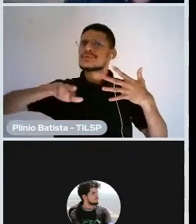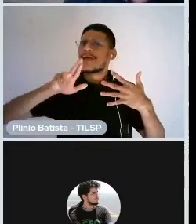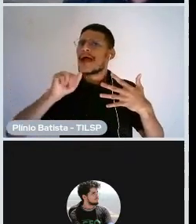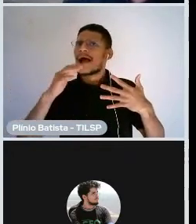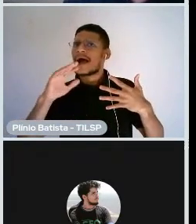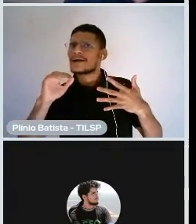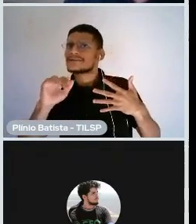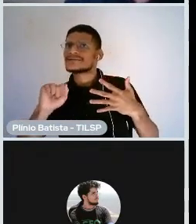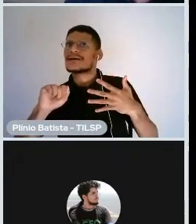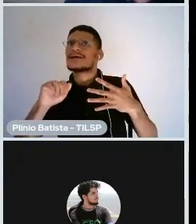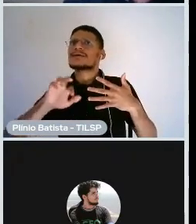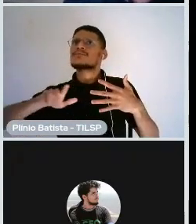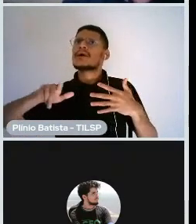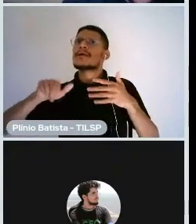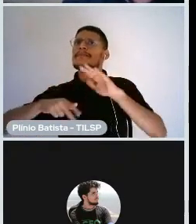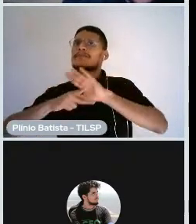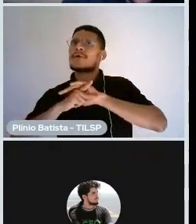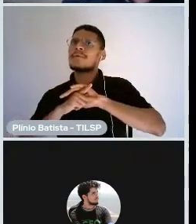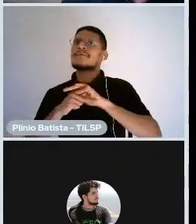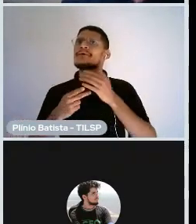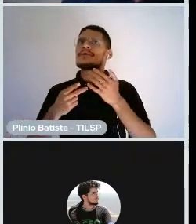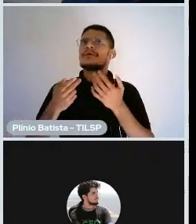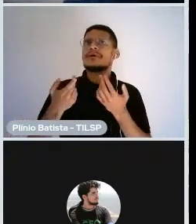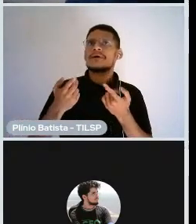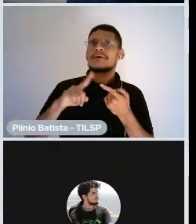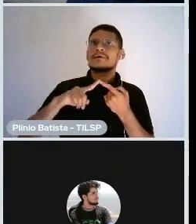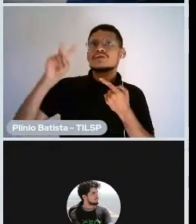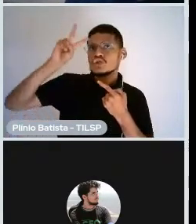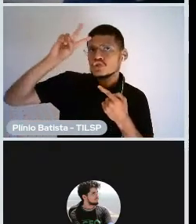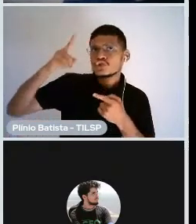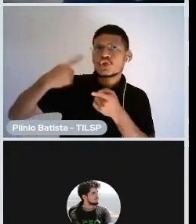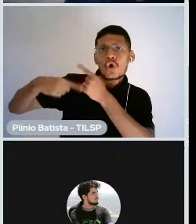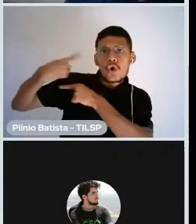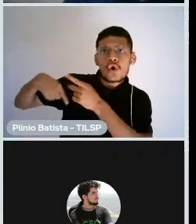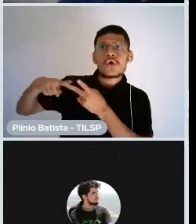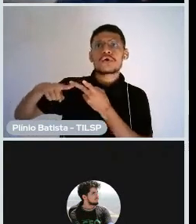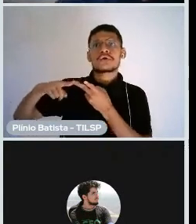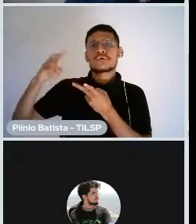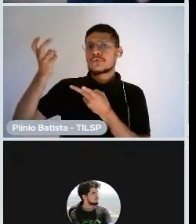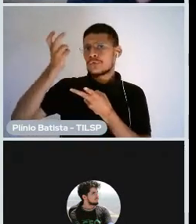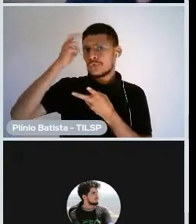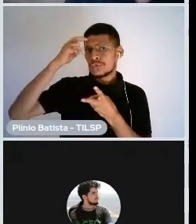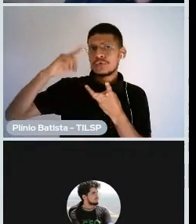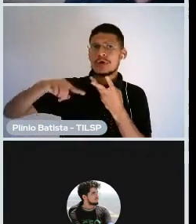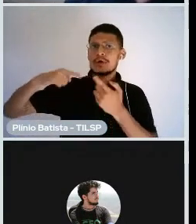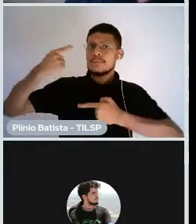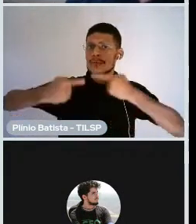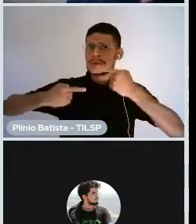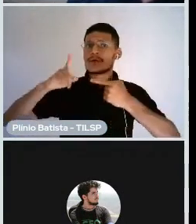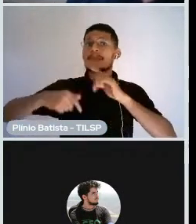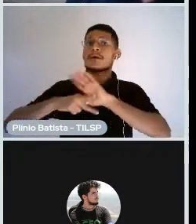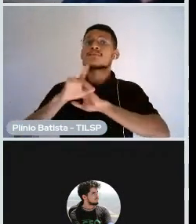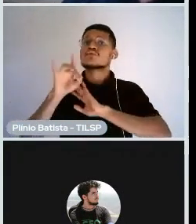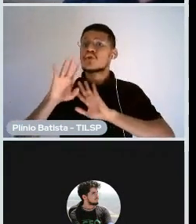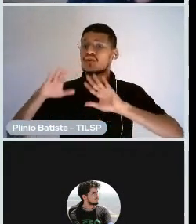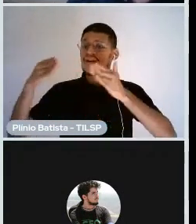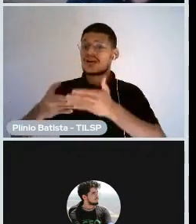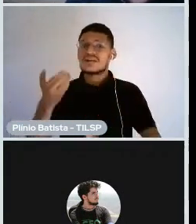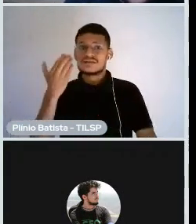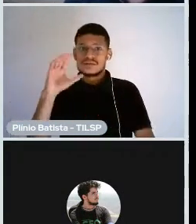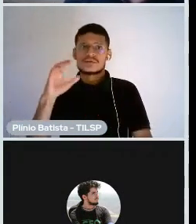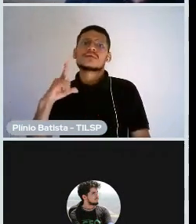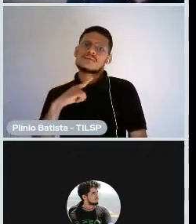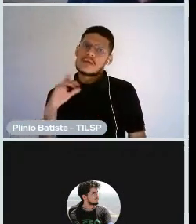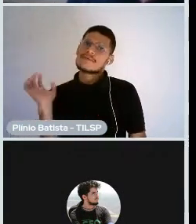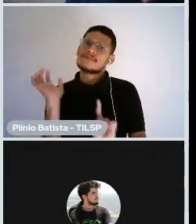histórico, por exemplo, cultural, político, nada disso. Ele leva em consideração apenas o fator científico. Então, querendo ou não, isso acaba